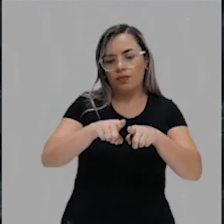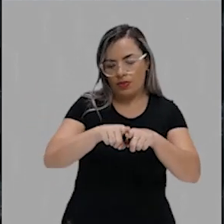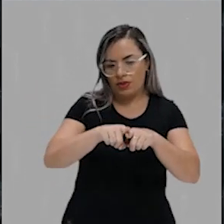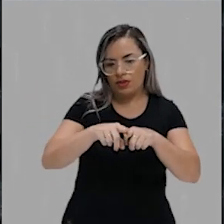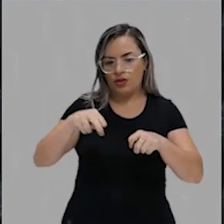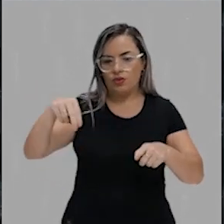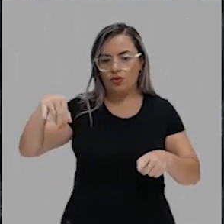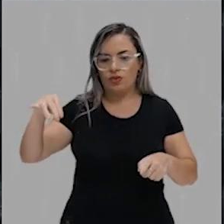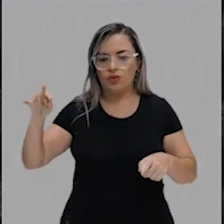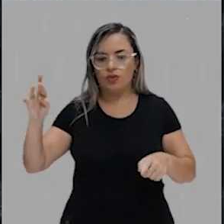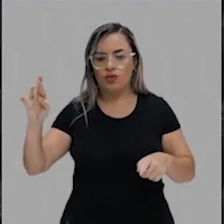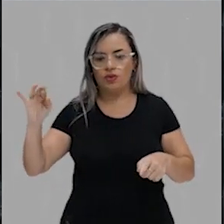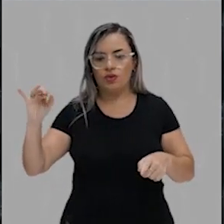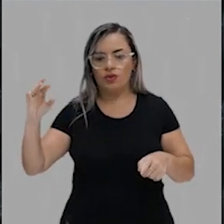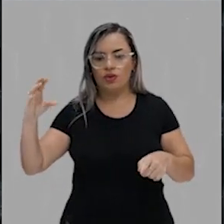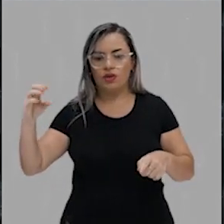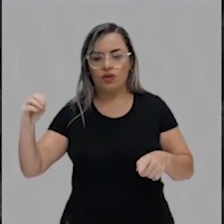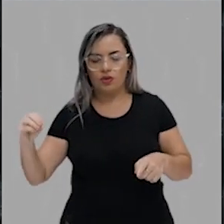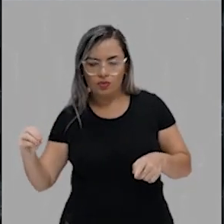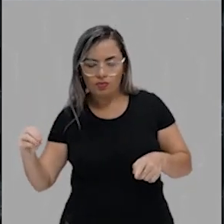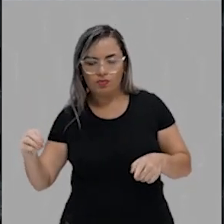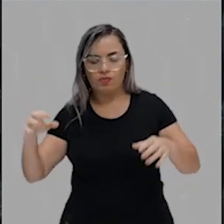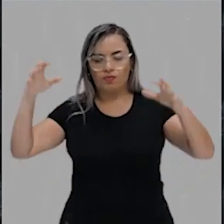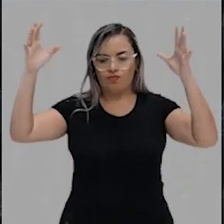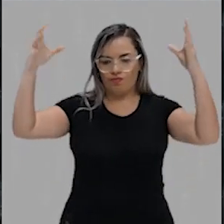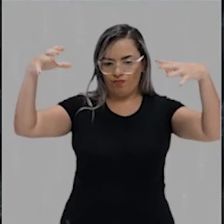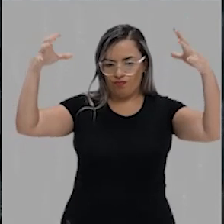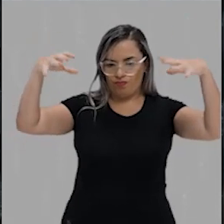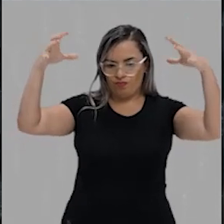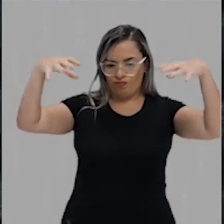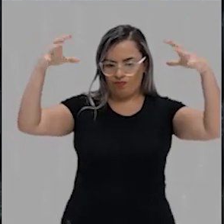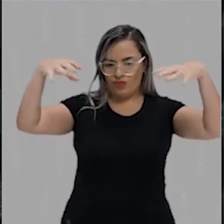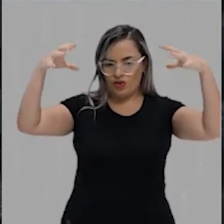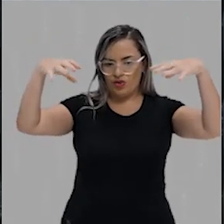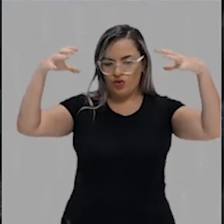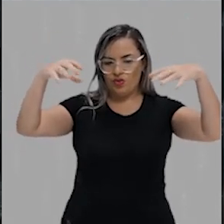lá juntamente com os pingos de chuvas, e aí pode provocar o que a gente chama de chuva